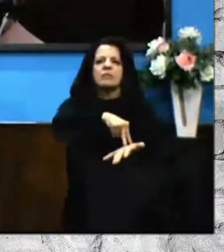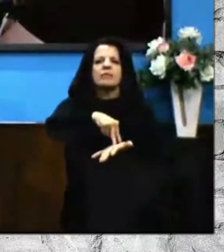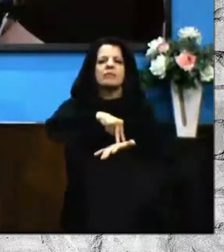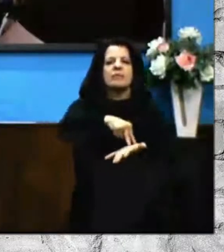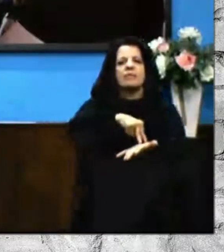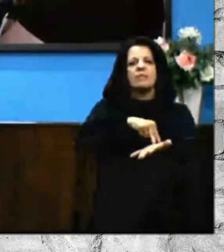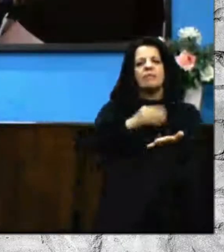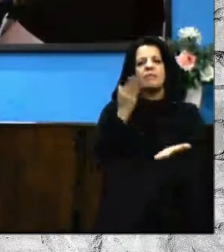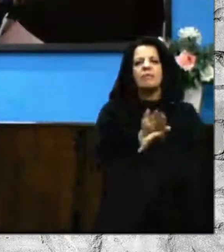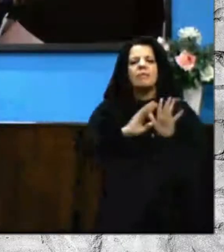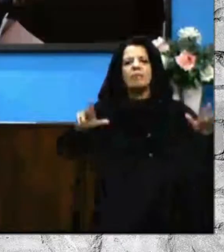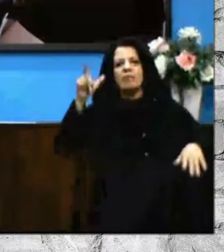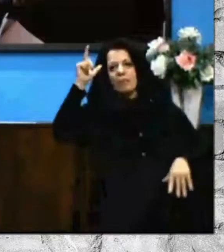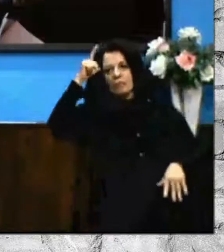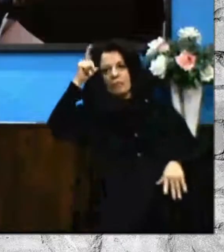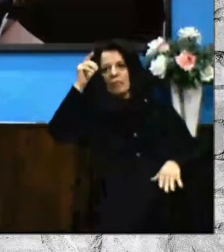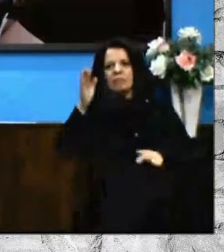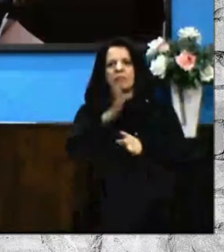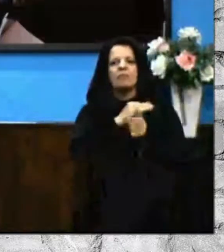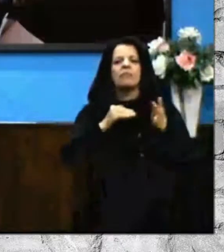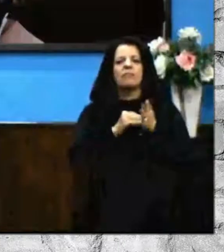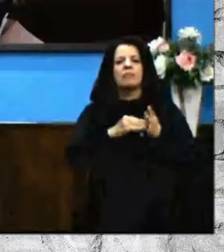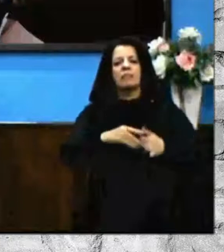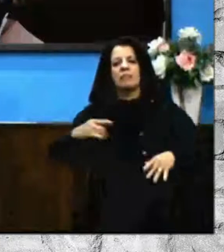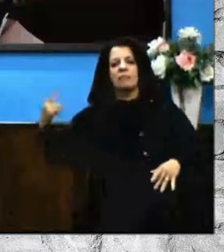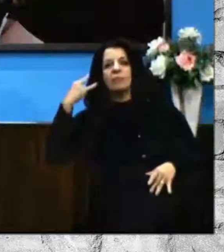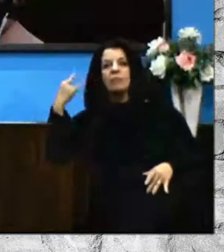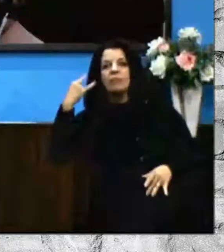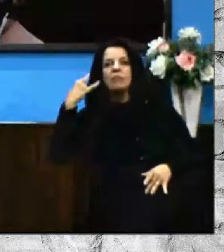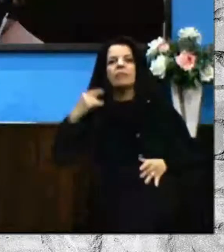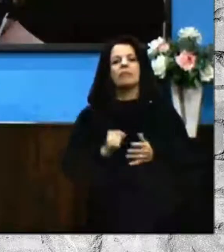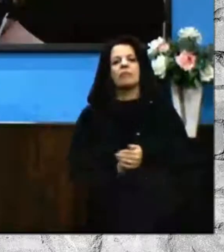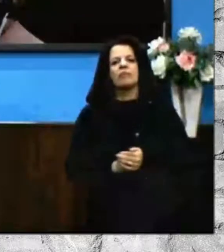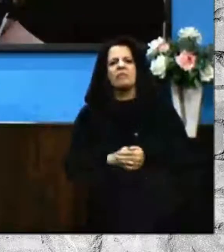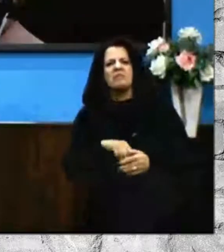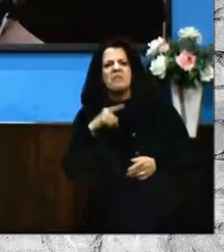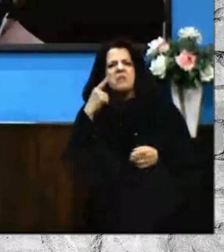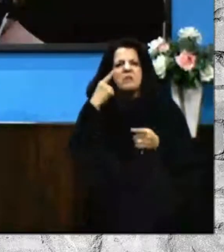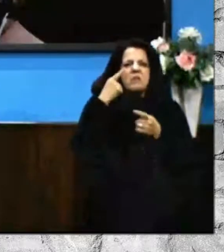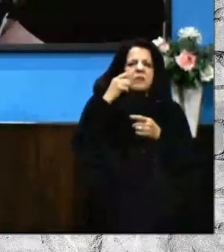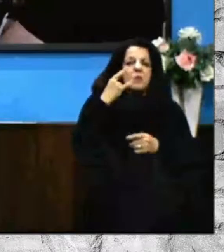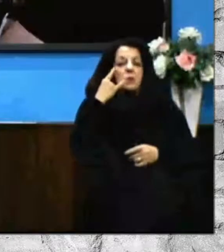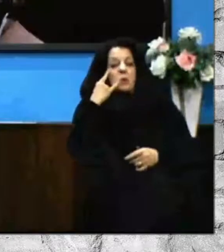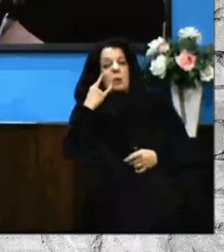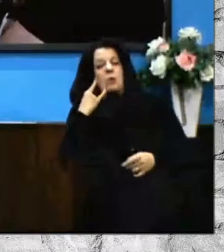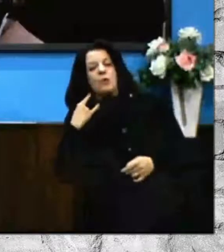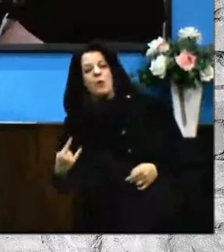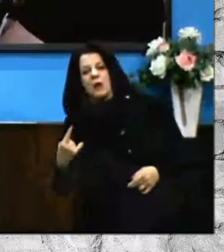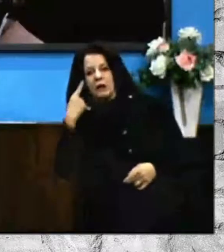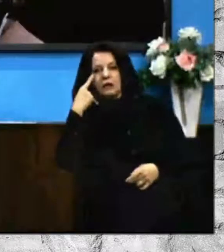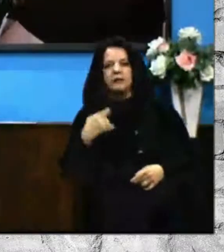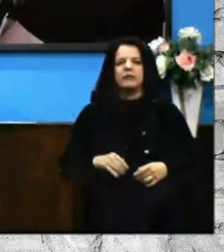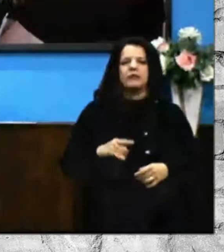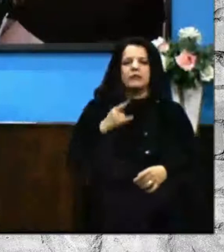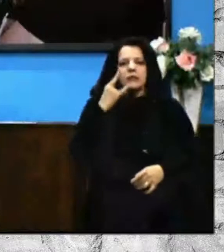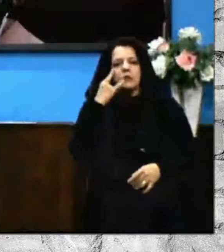acabando o diabo toda a tentação, preste atenção, toda a tentação, a concupiscência dos olhos, a concupiscência da carne, a soberba da vida,